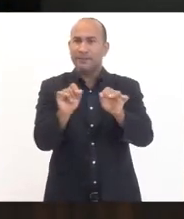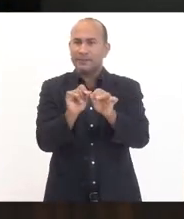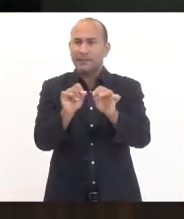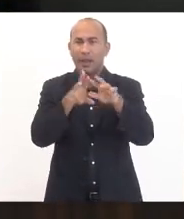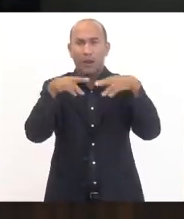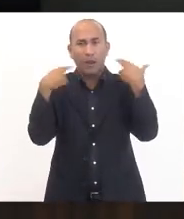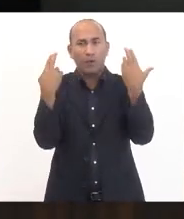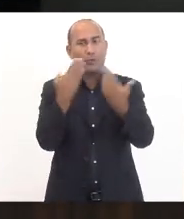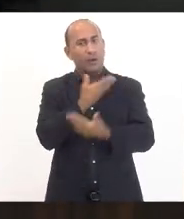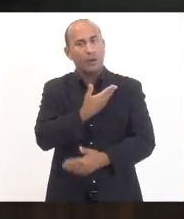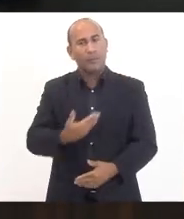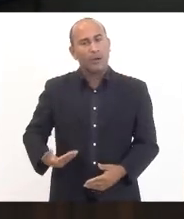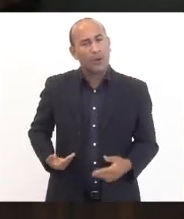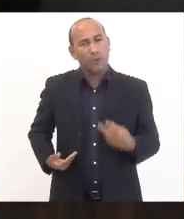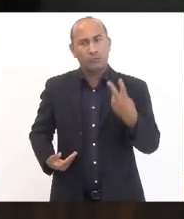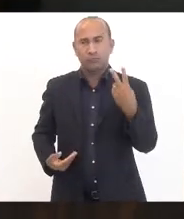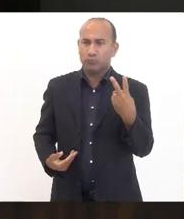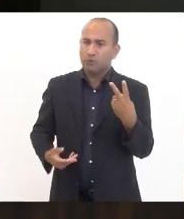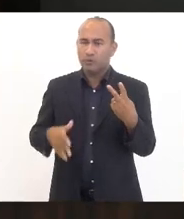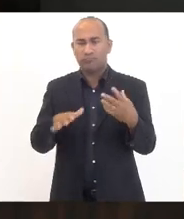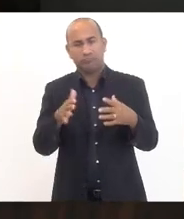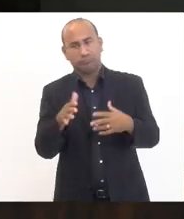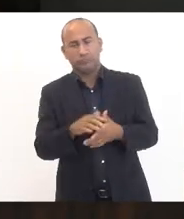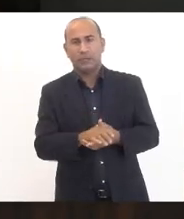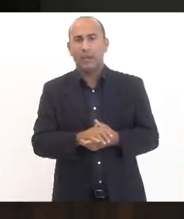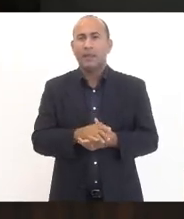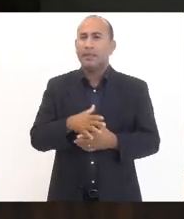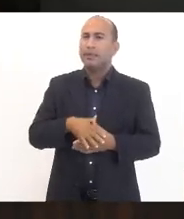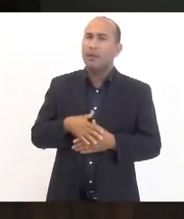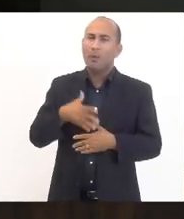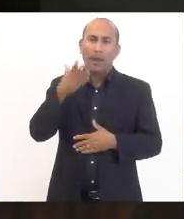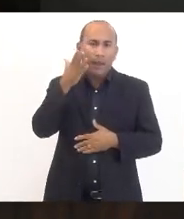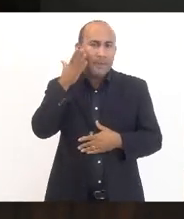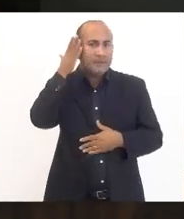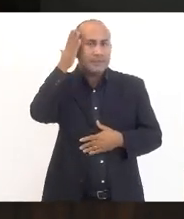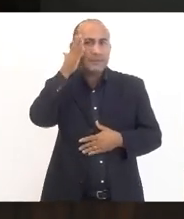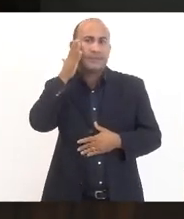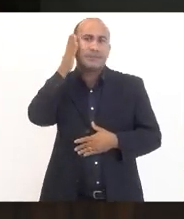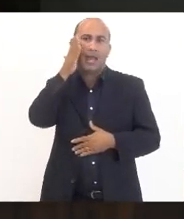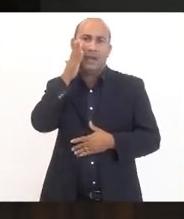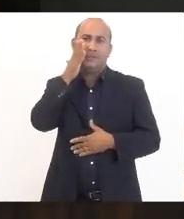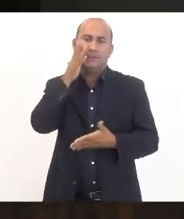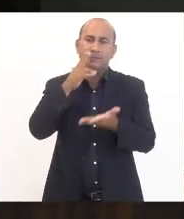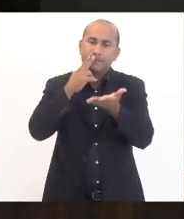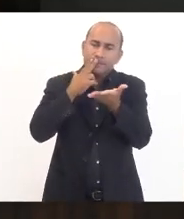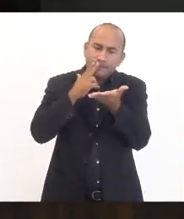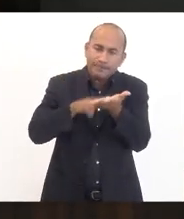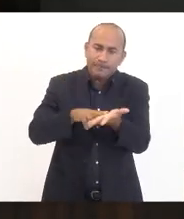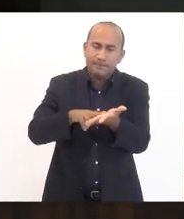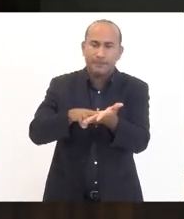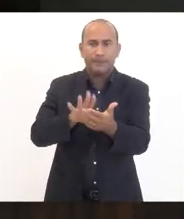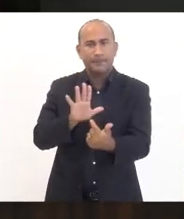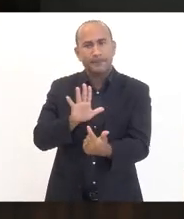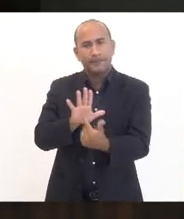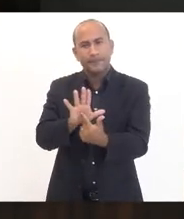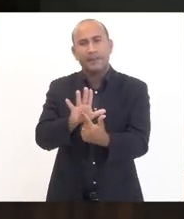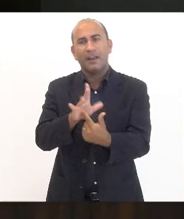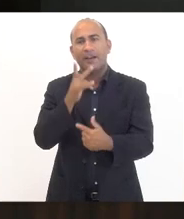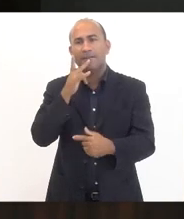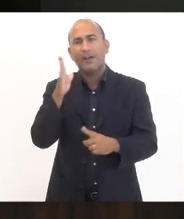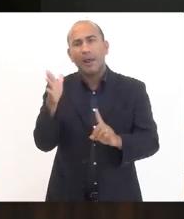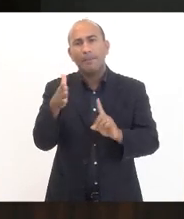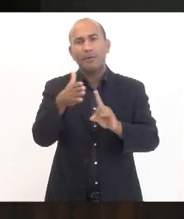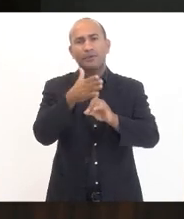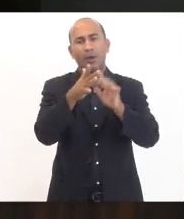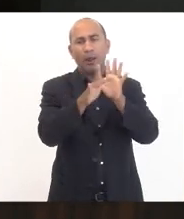públicas, no mínimo duas audiências. Então, a mensagem que trata da proteção, da